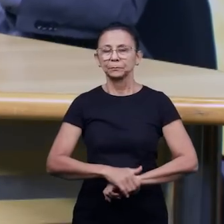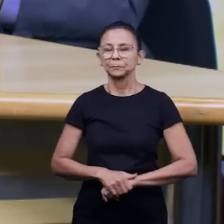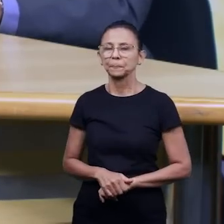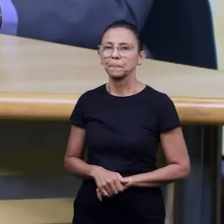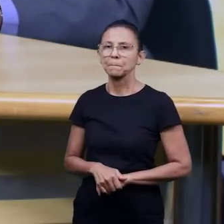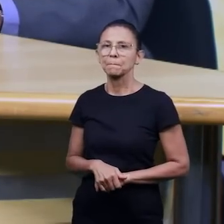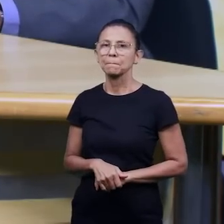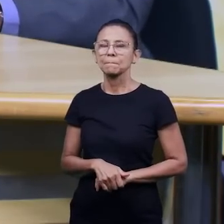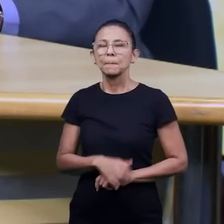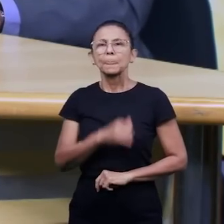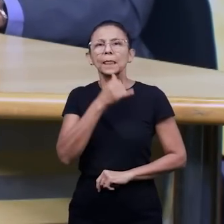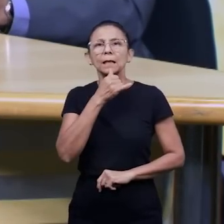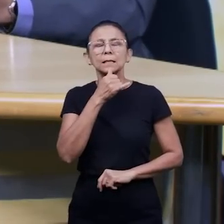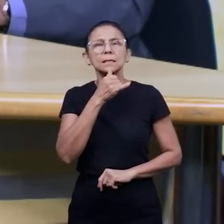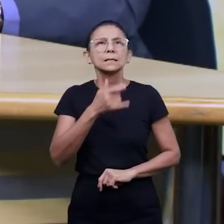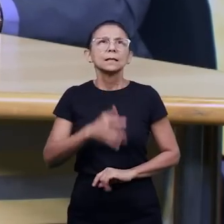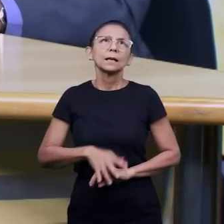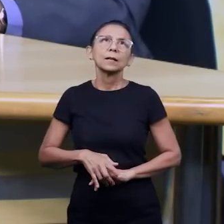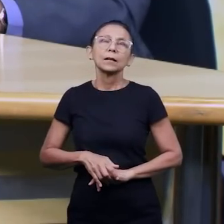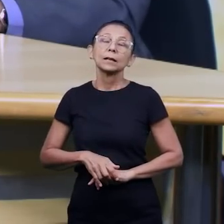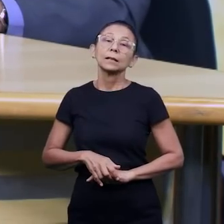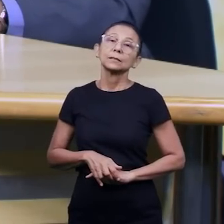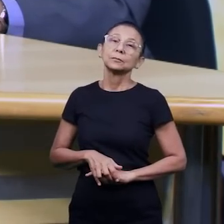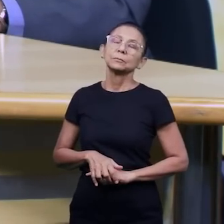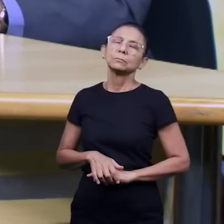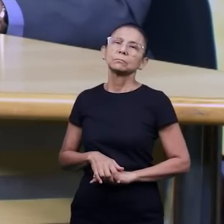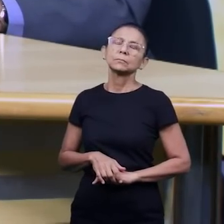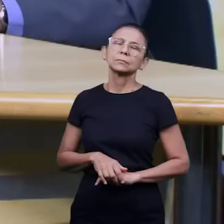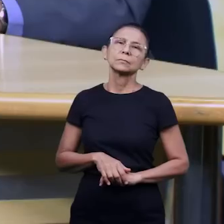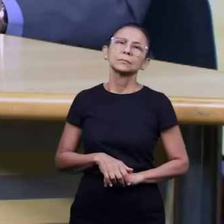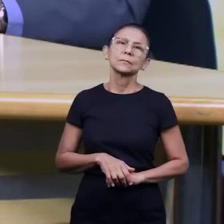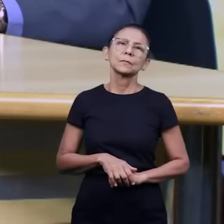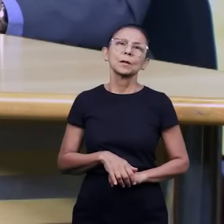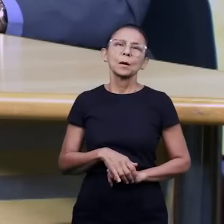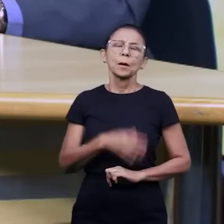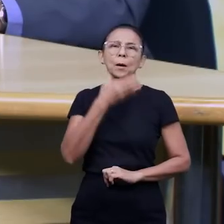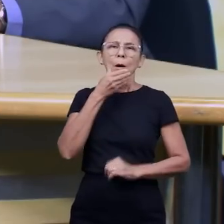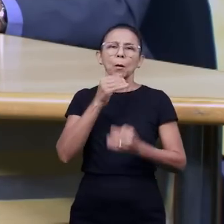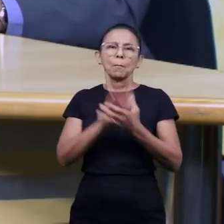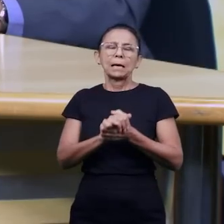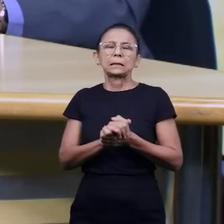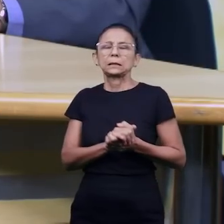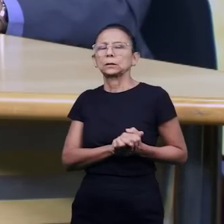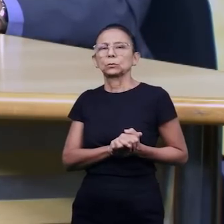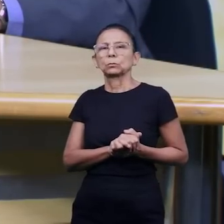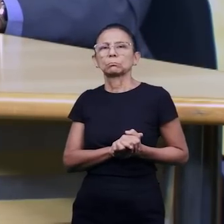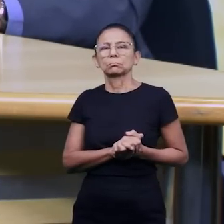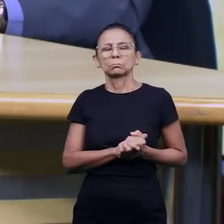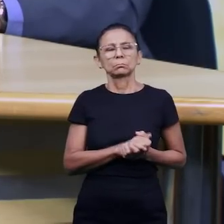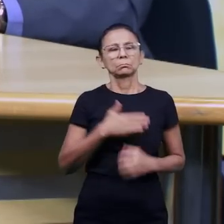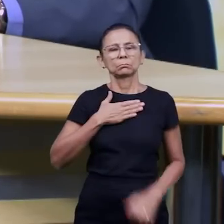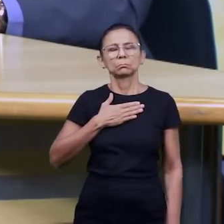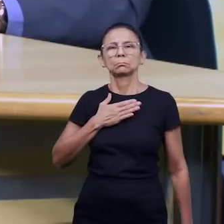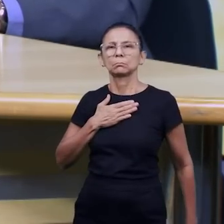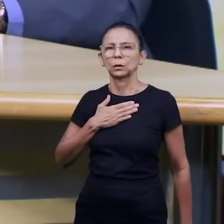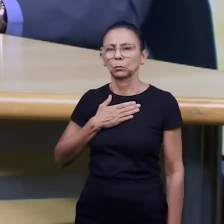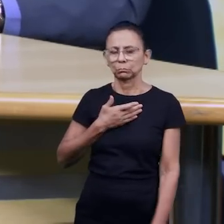você dá ênfase à sua razão, né? Porque